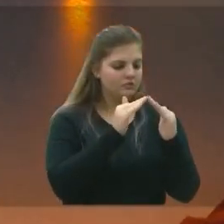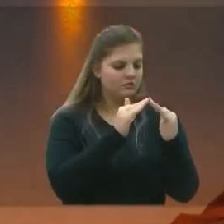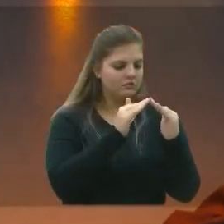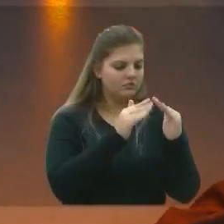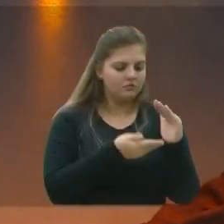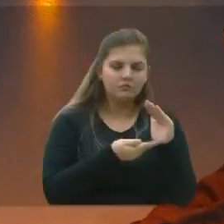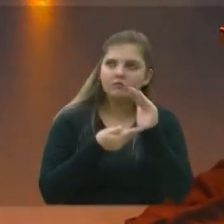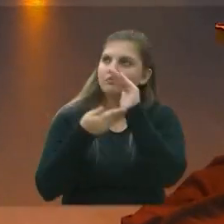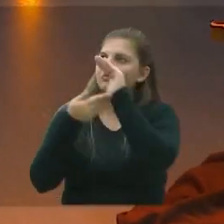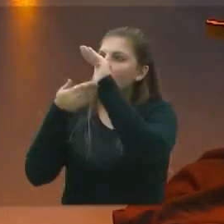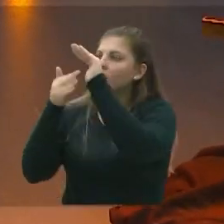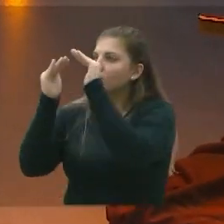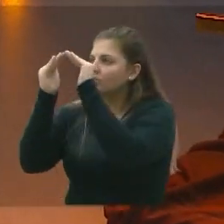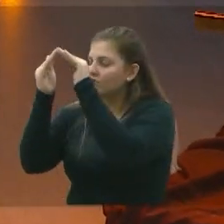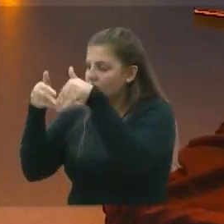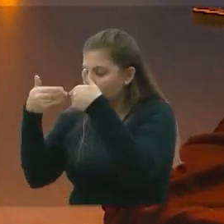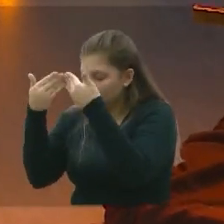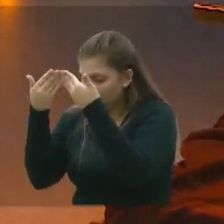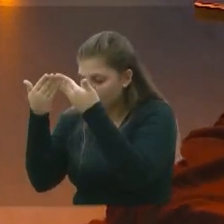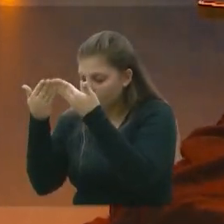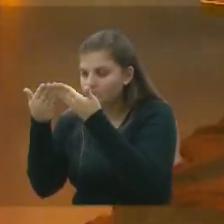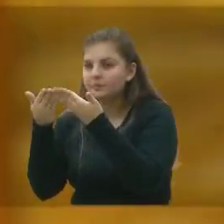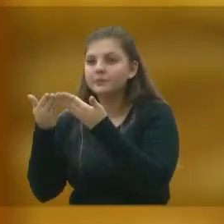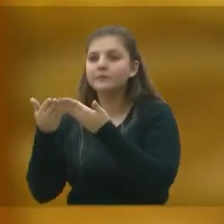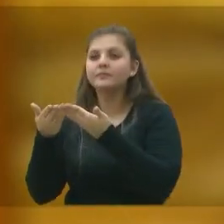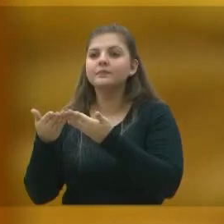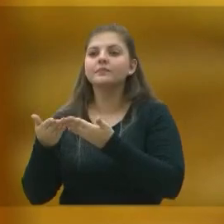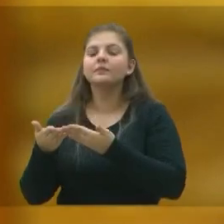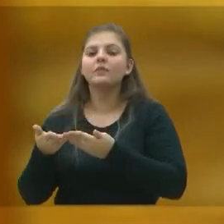Deixamos ela pra você.